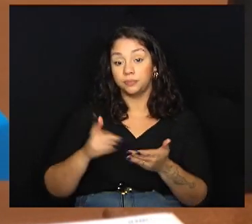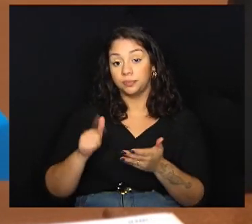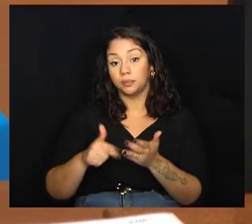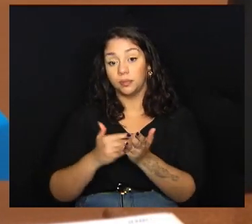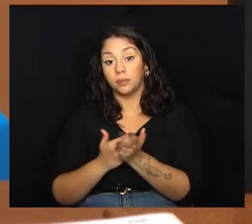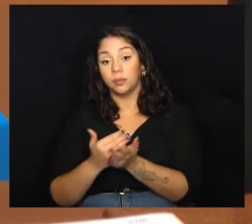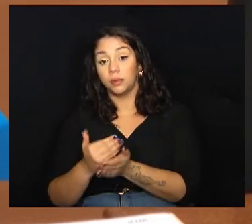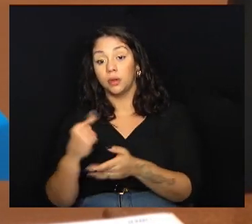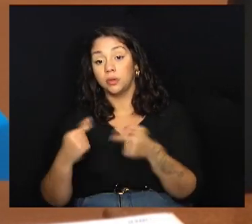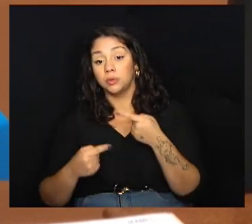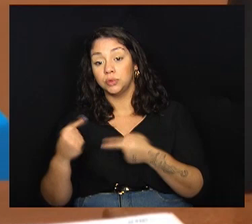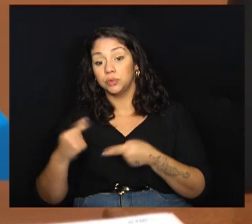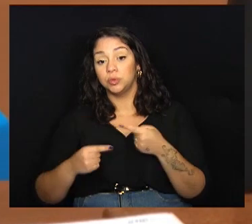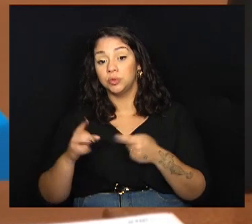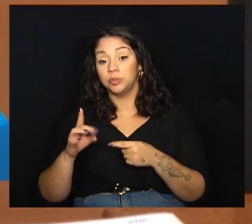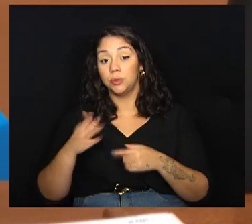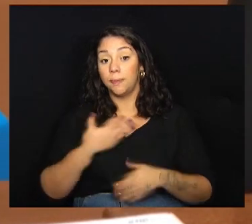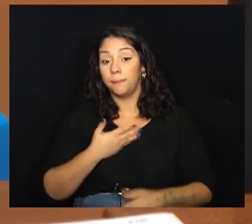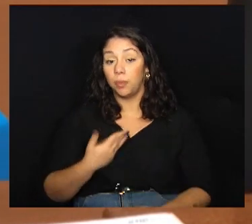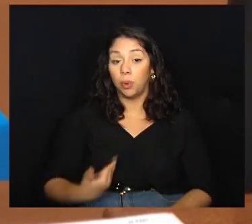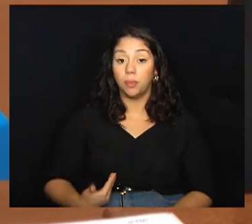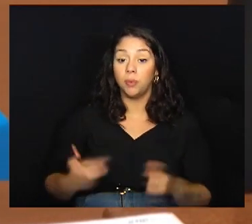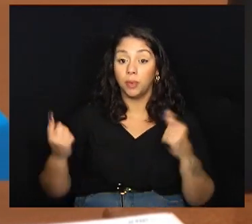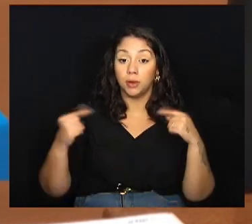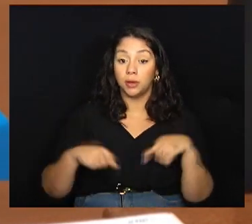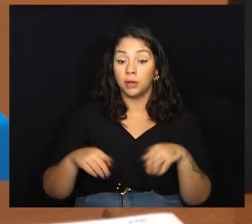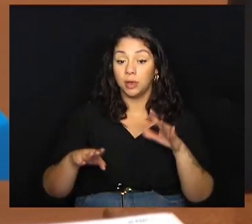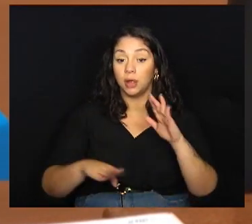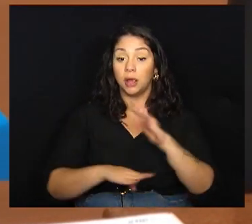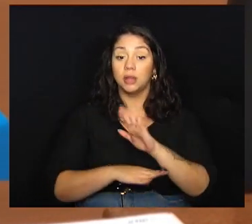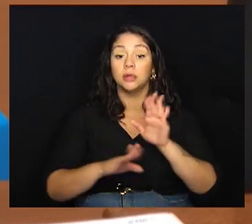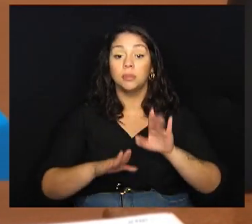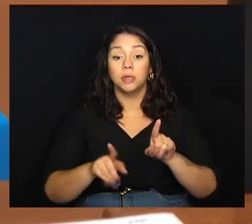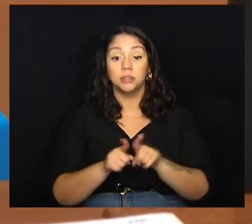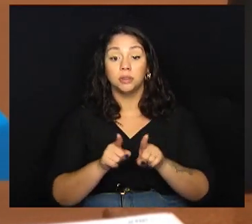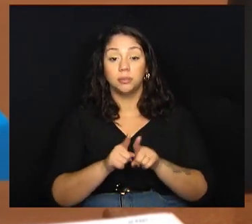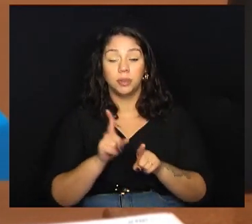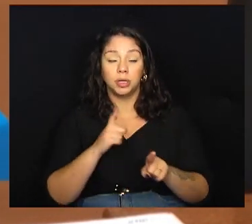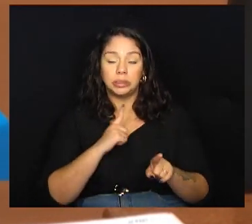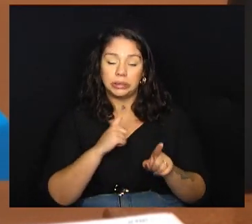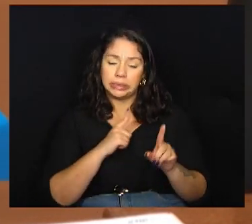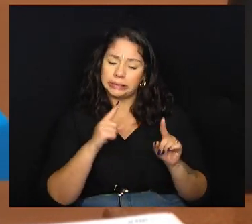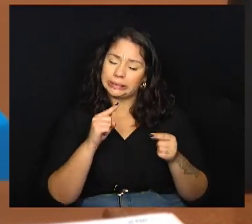de debates públicos aqui na casa, mas também visita